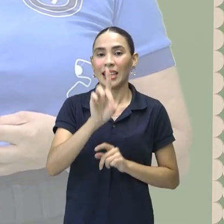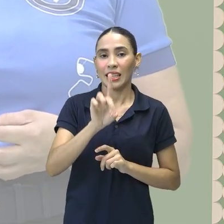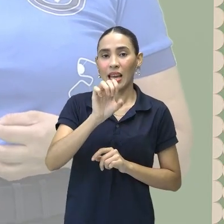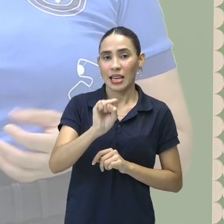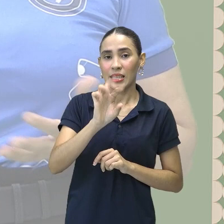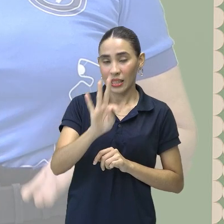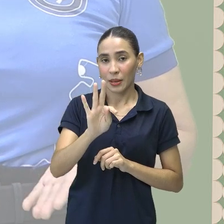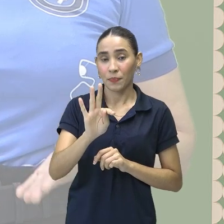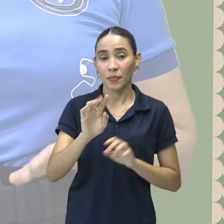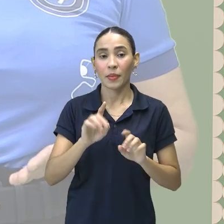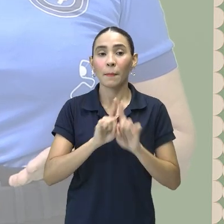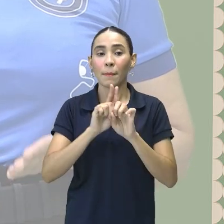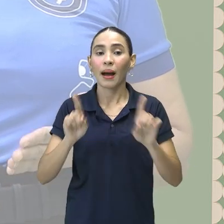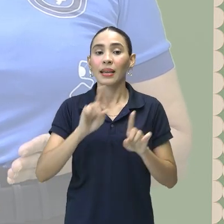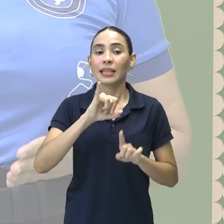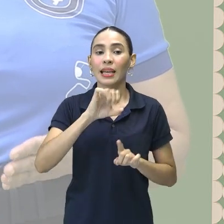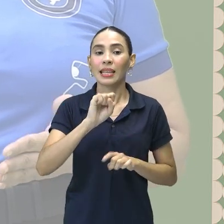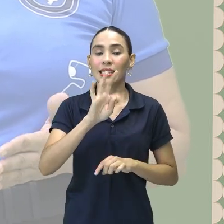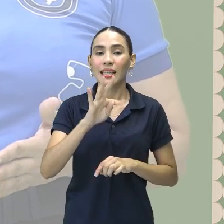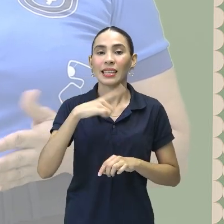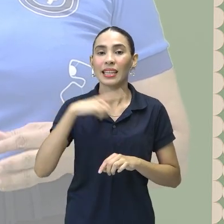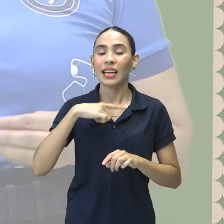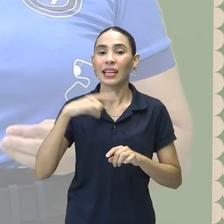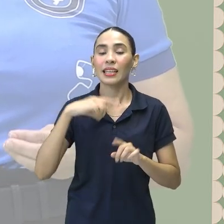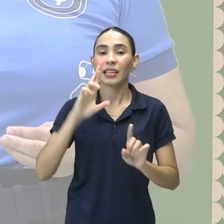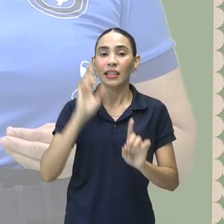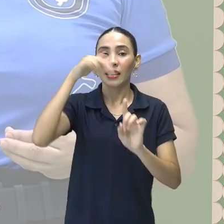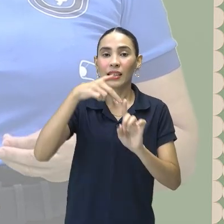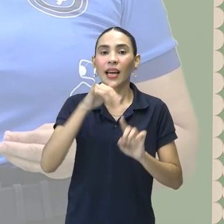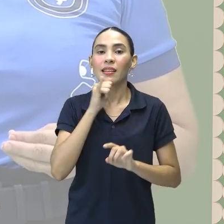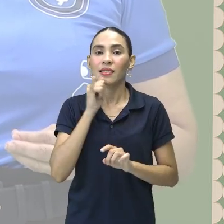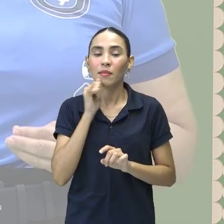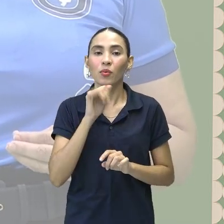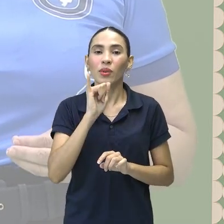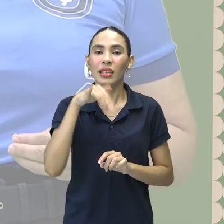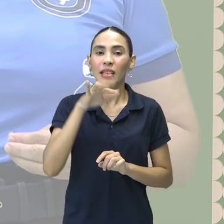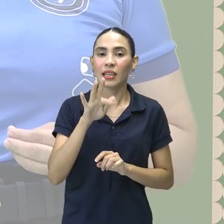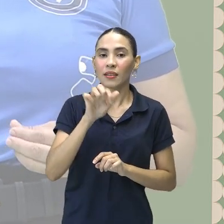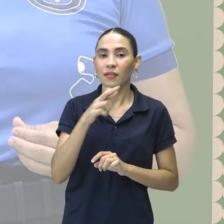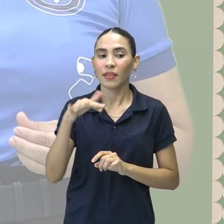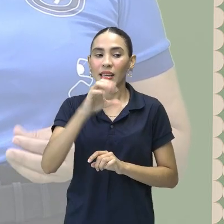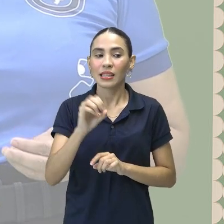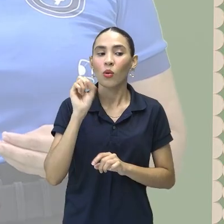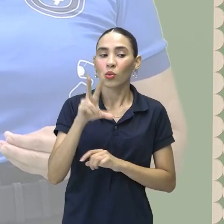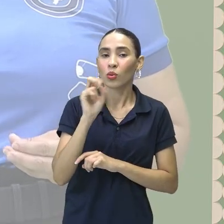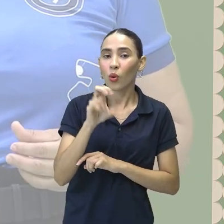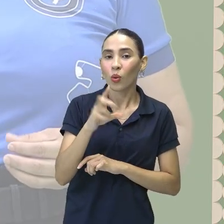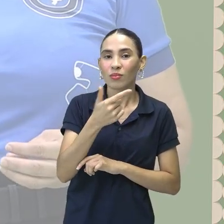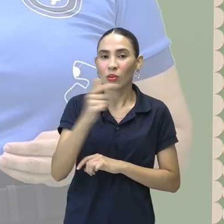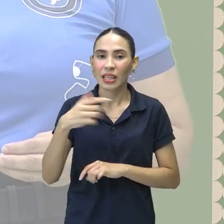DST. IST, né, ela está relacionada com o termo infecção, que pode não apresentar sintomas